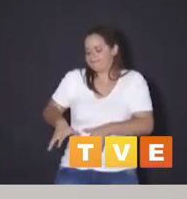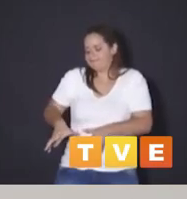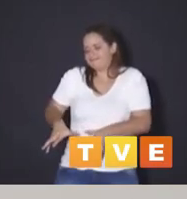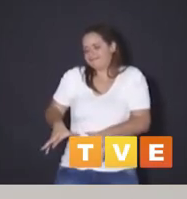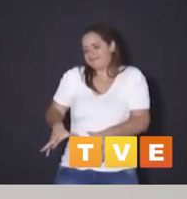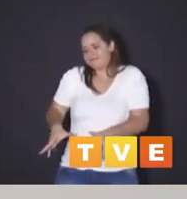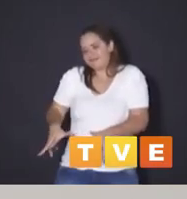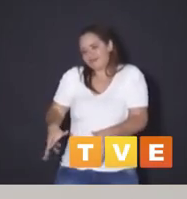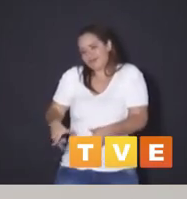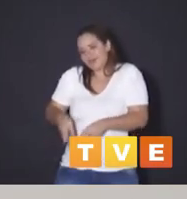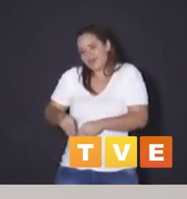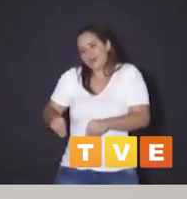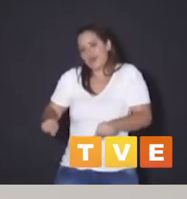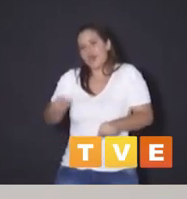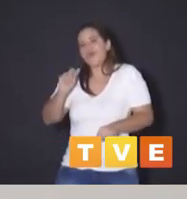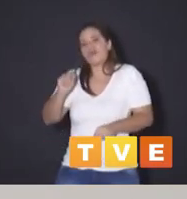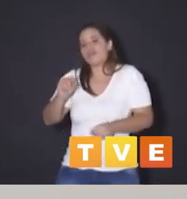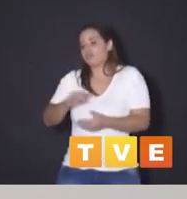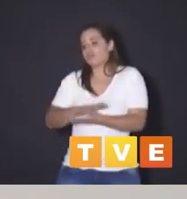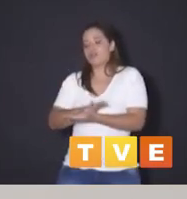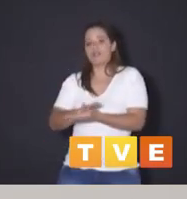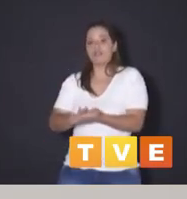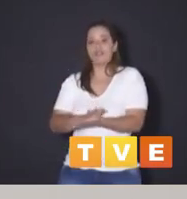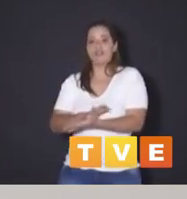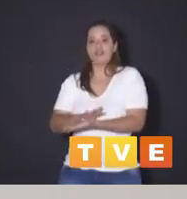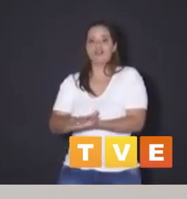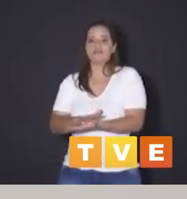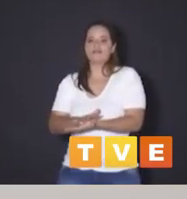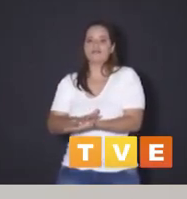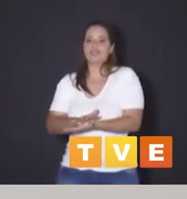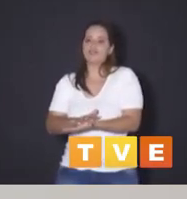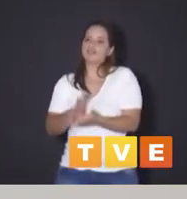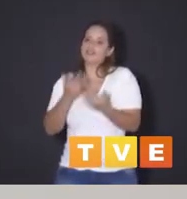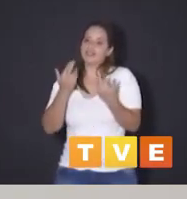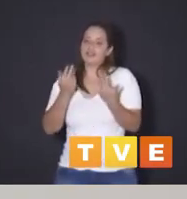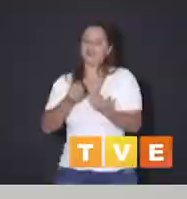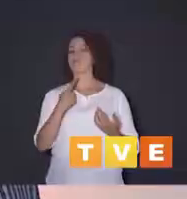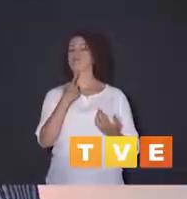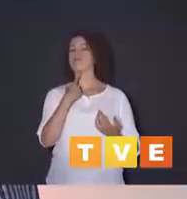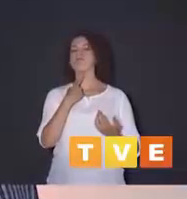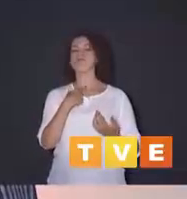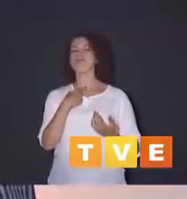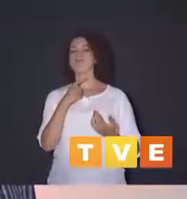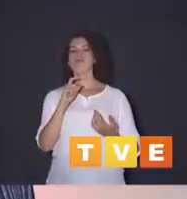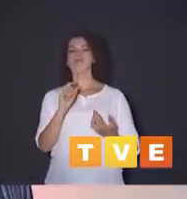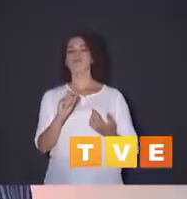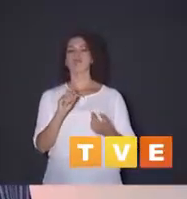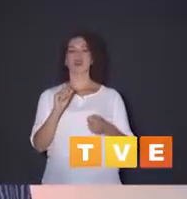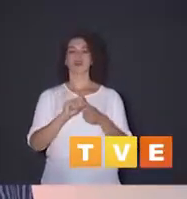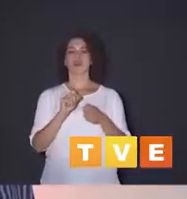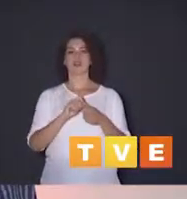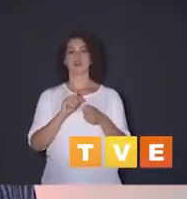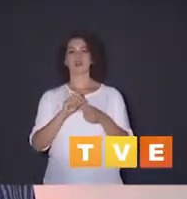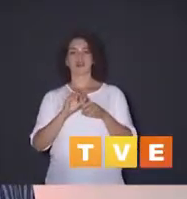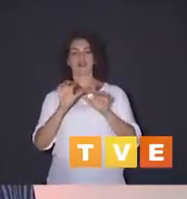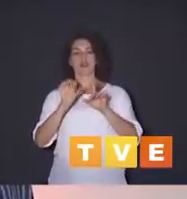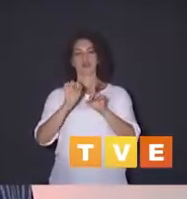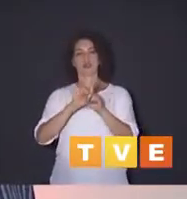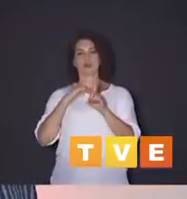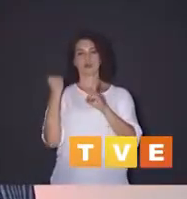fininho no solo nada é o começo de tudo o que a gente quer construir uma sociedade